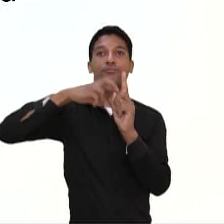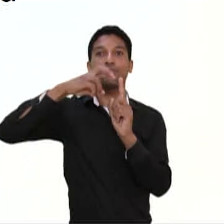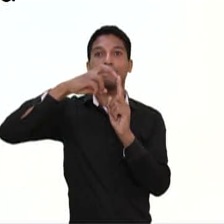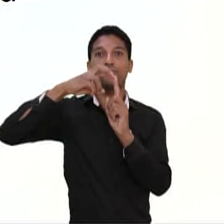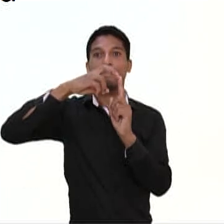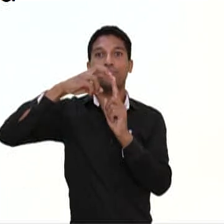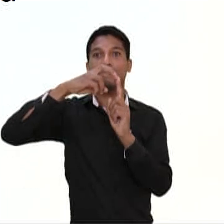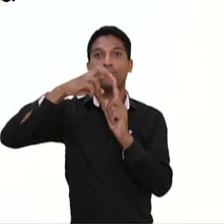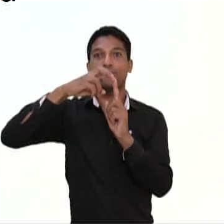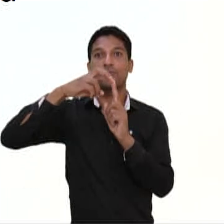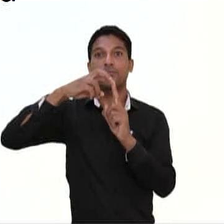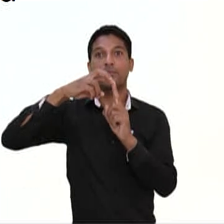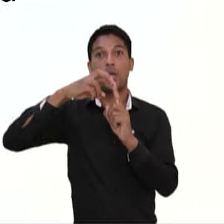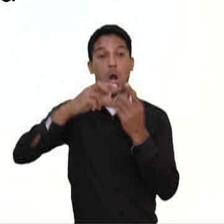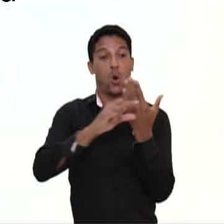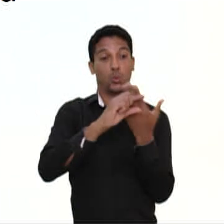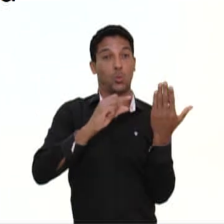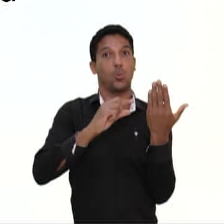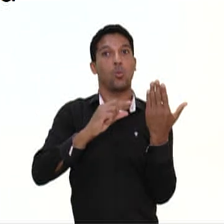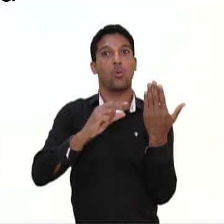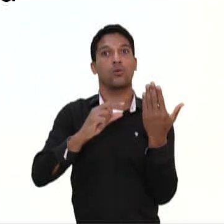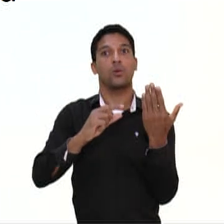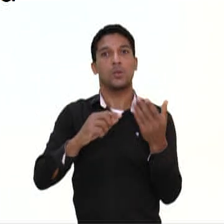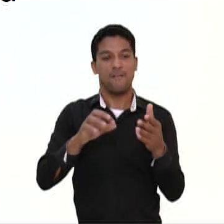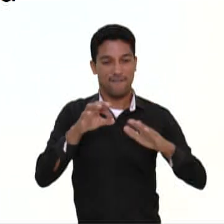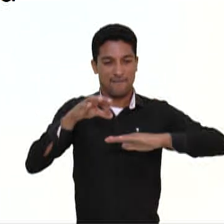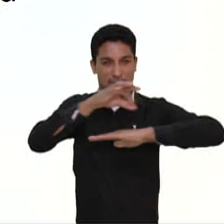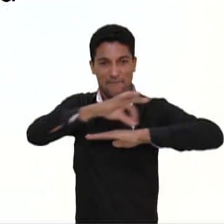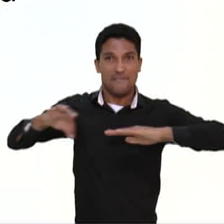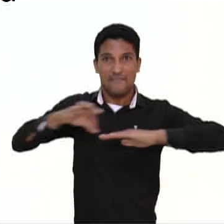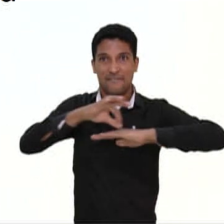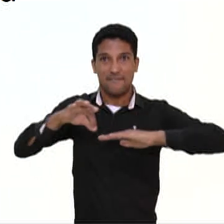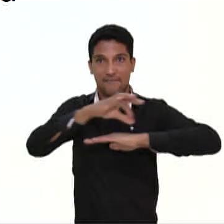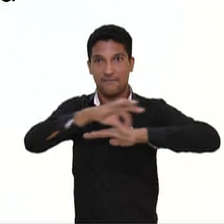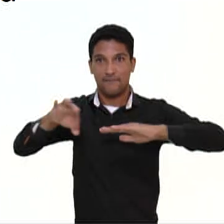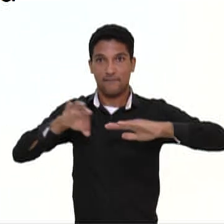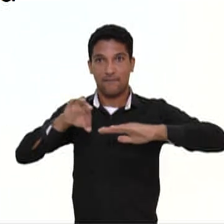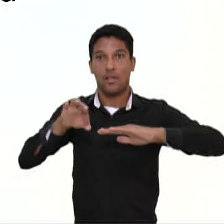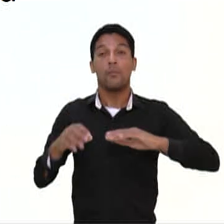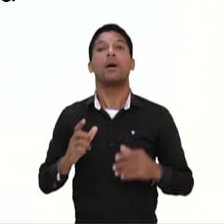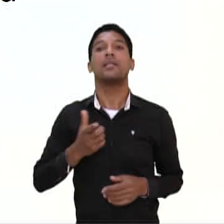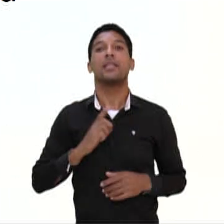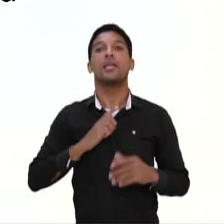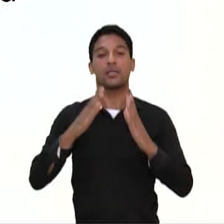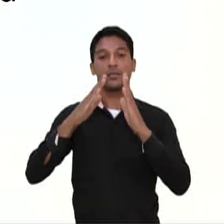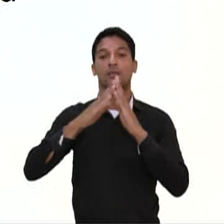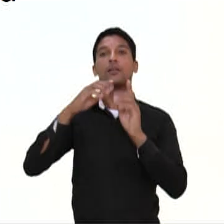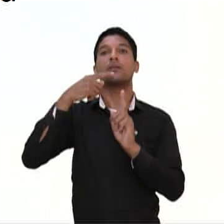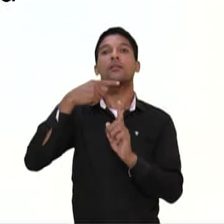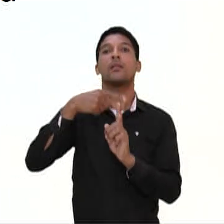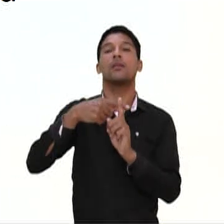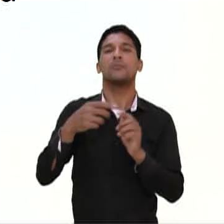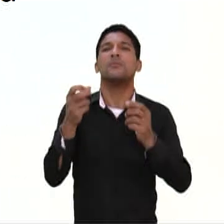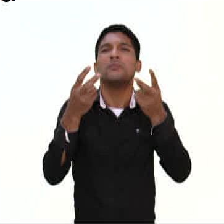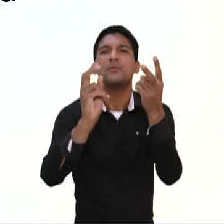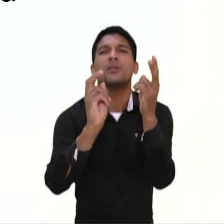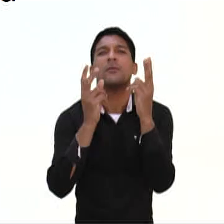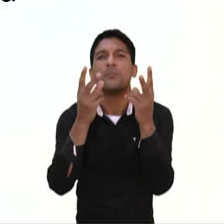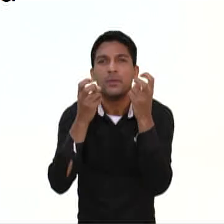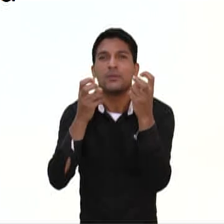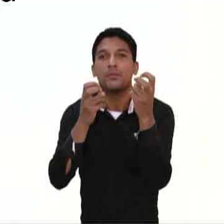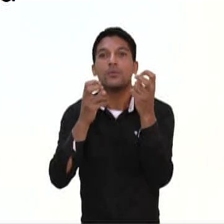localizada na Lagoa da Pampulha, em Belo Horizonte, possui abóbodas parabólicas e a